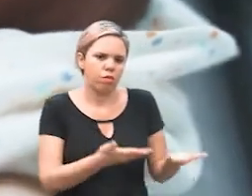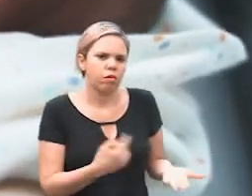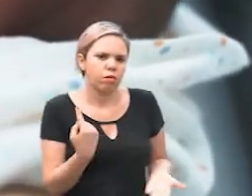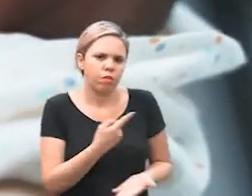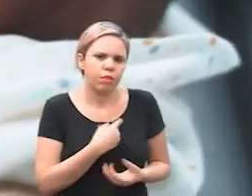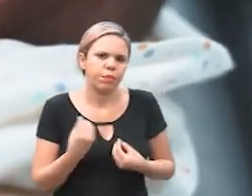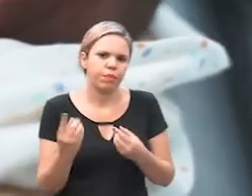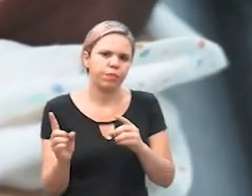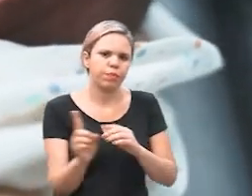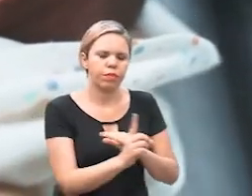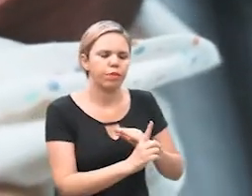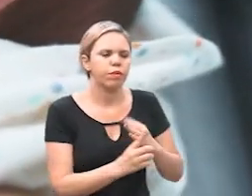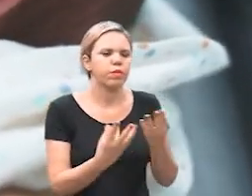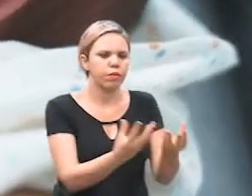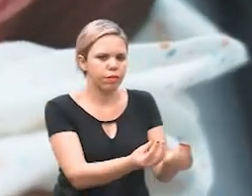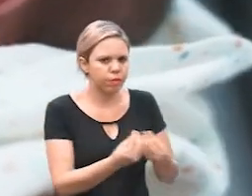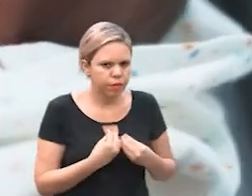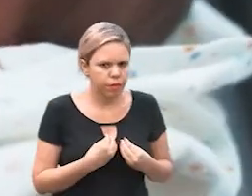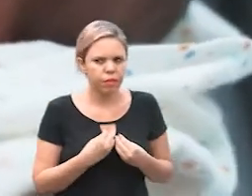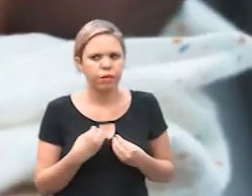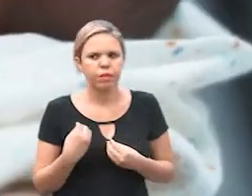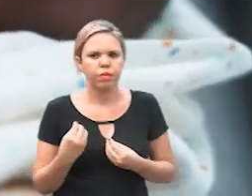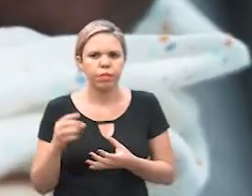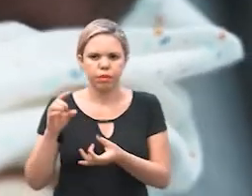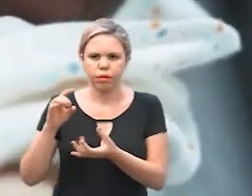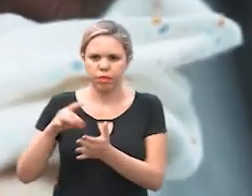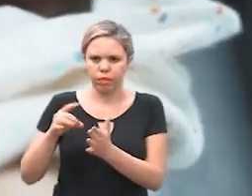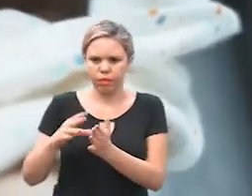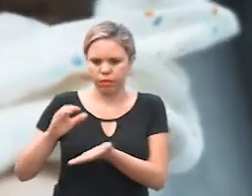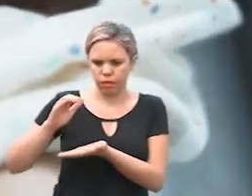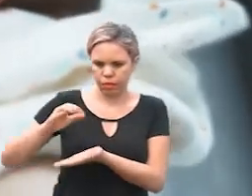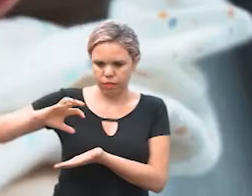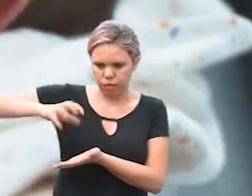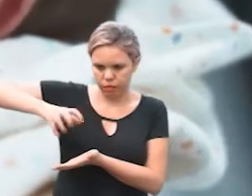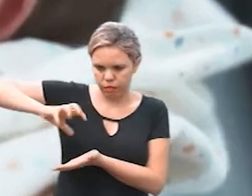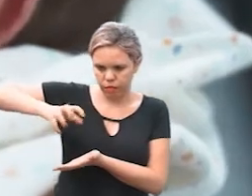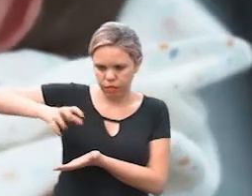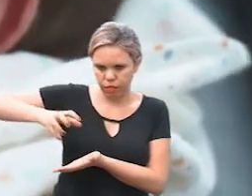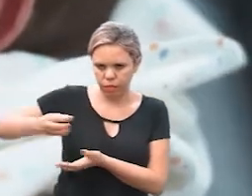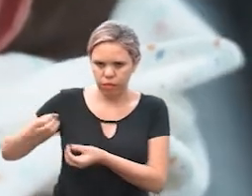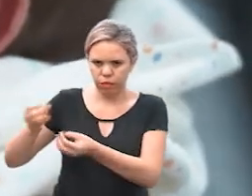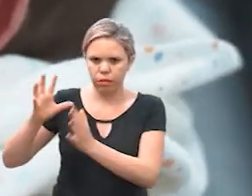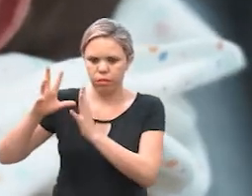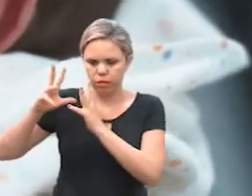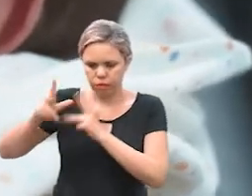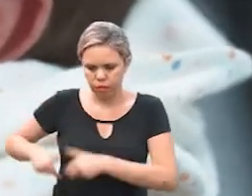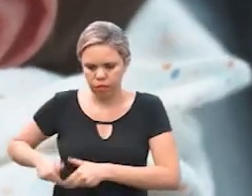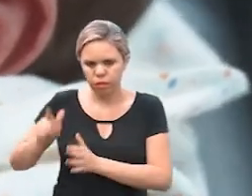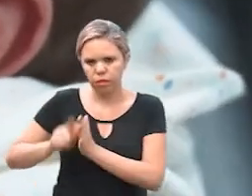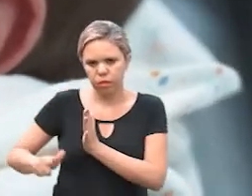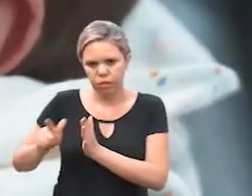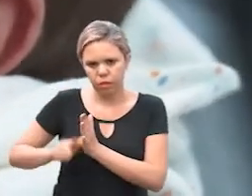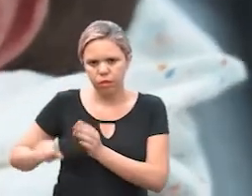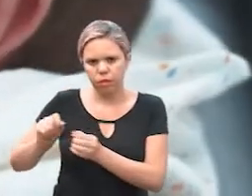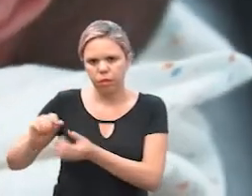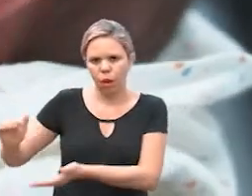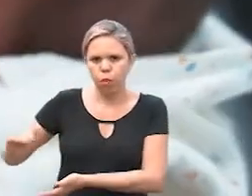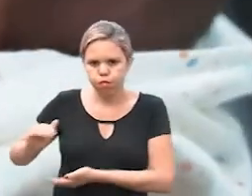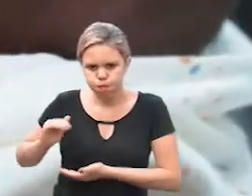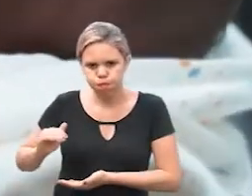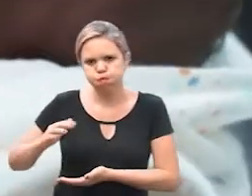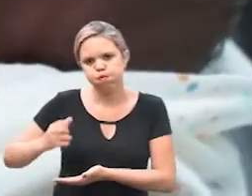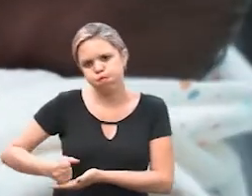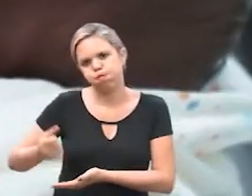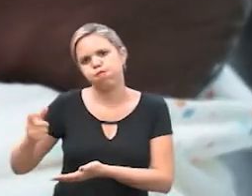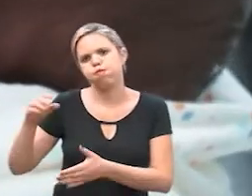leite é que vamos até ela. Então, nós fornecemos o vidro com tampa plástica já estéril para ela fazer a coleta em